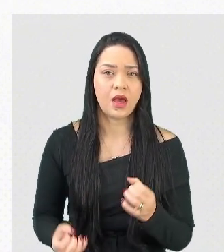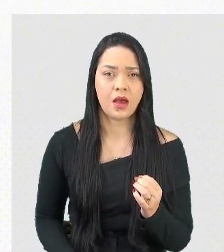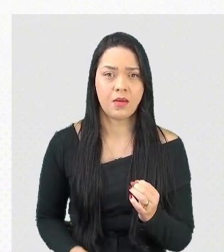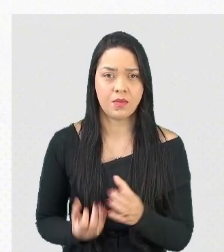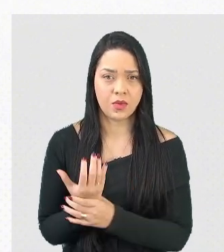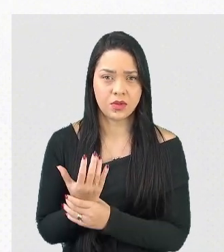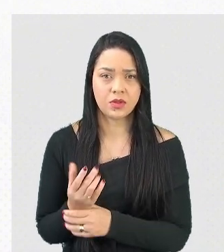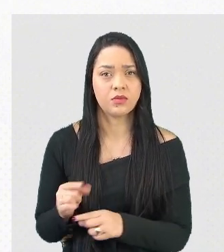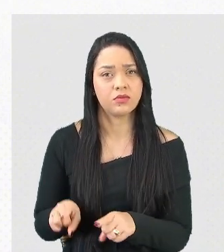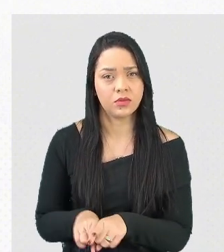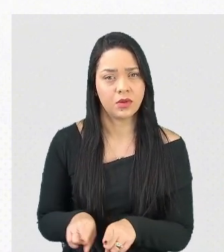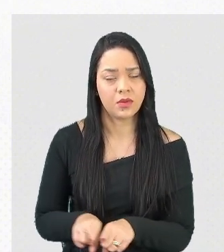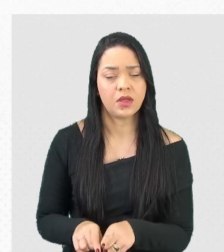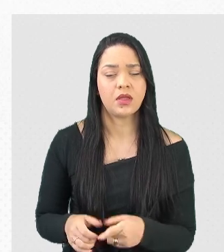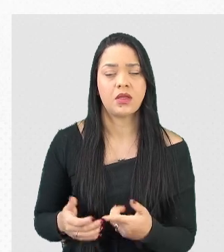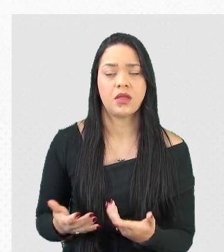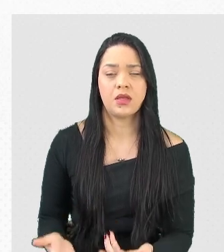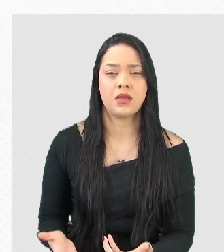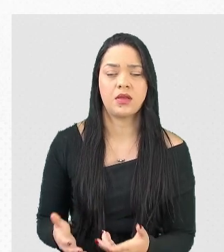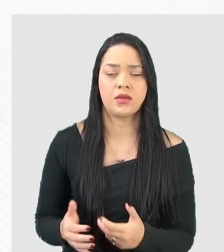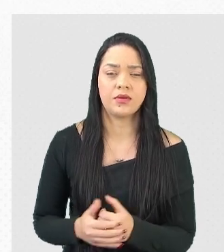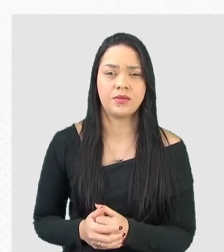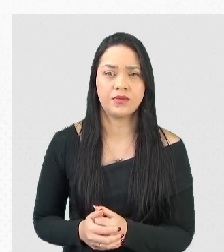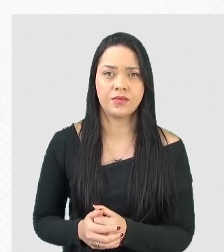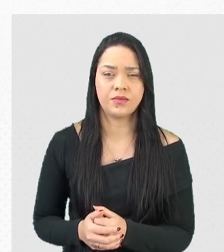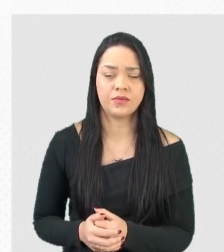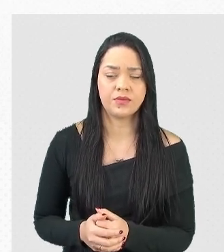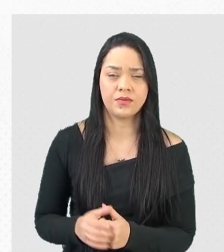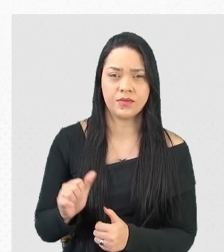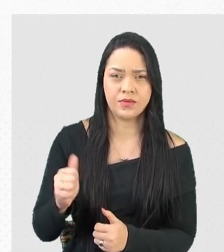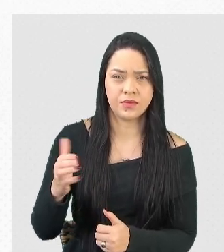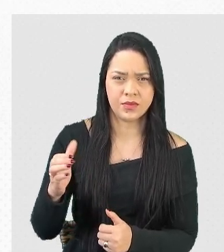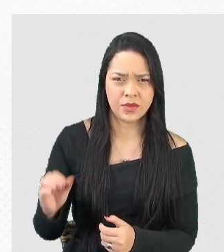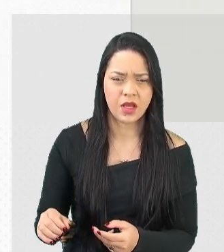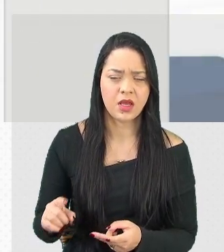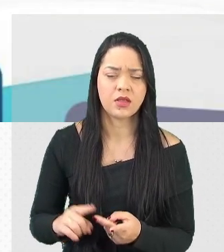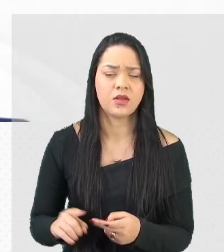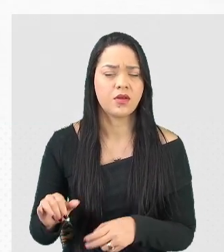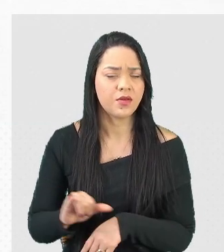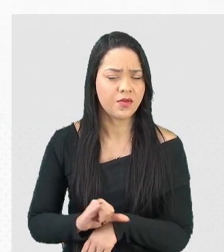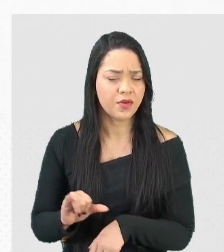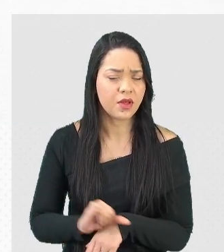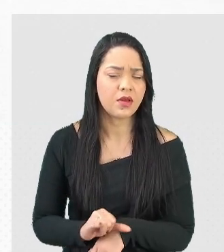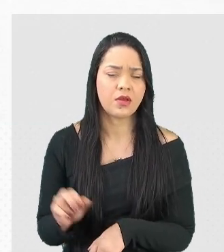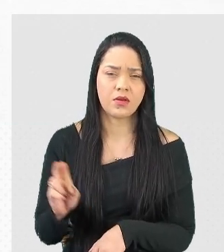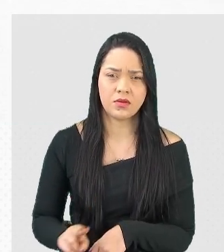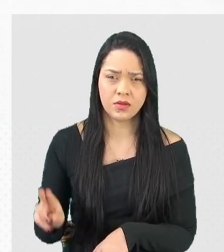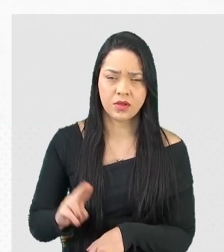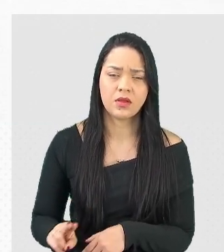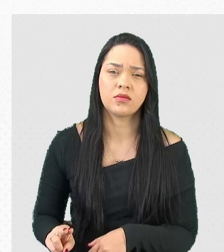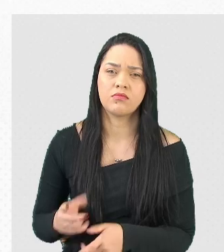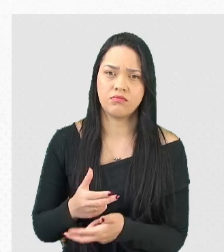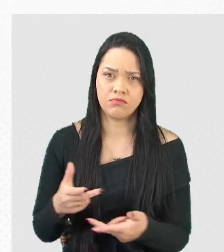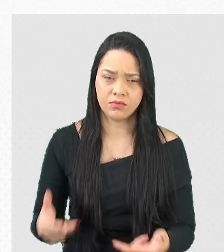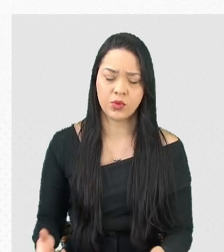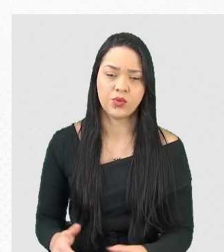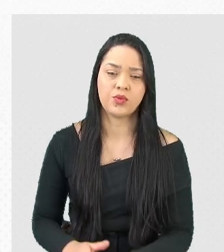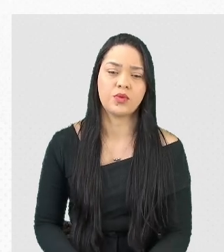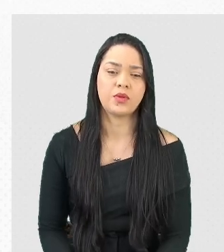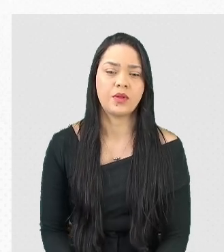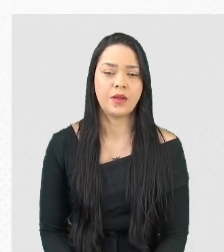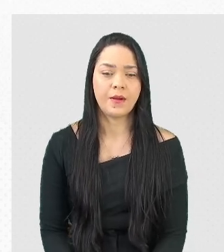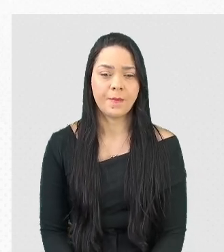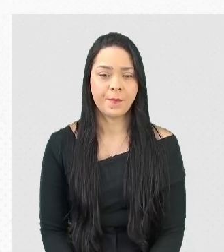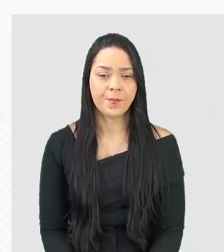aço, de ferro, que eram utilizados nesses produtos. Bom, os transportes também foram modificados, né,